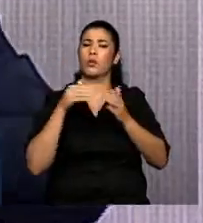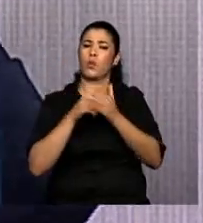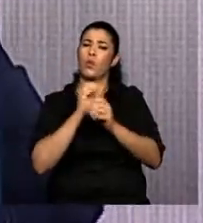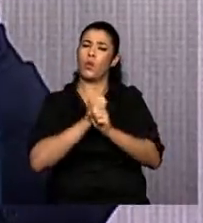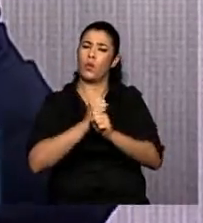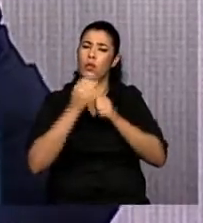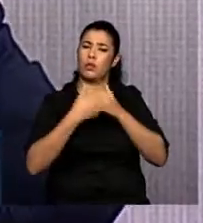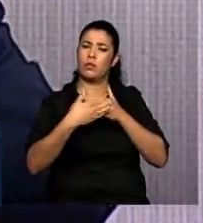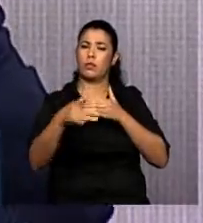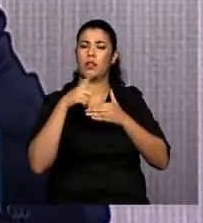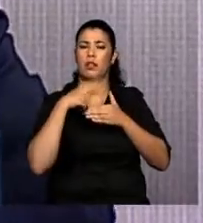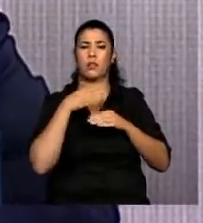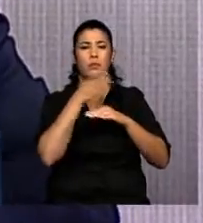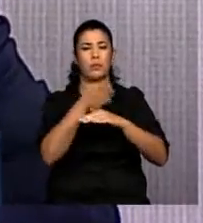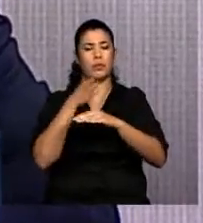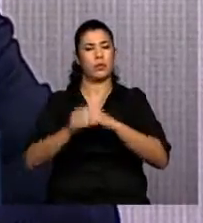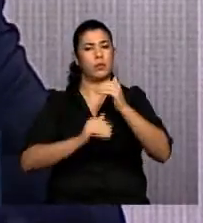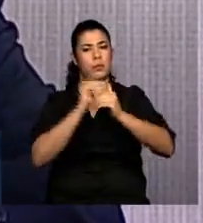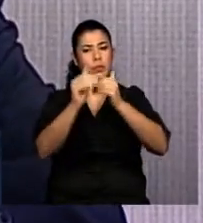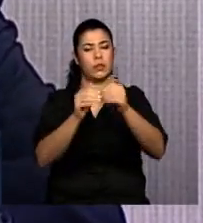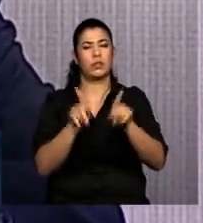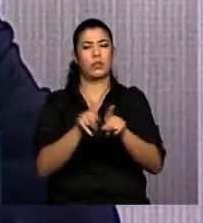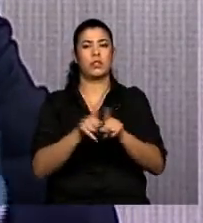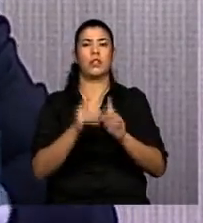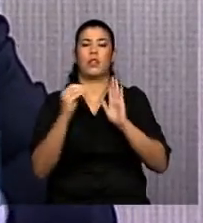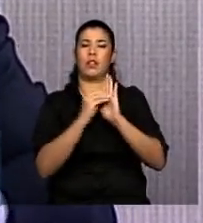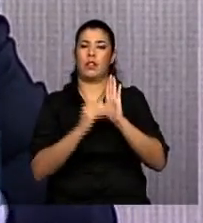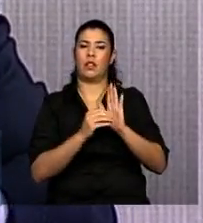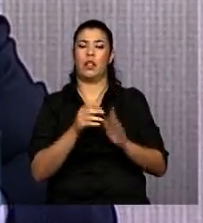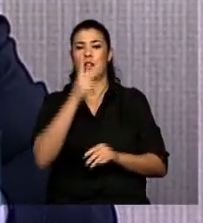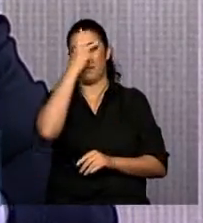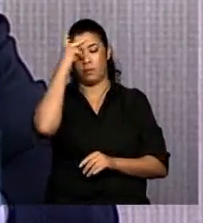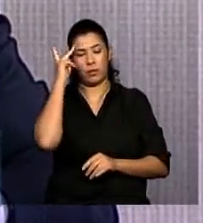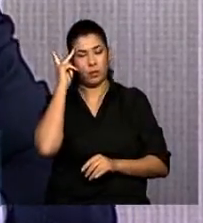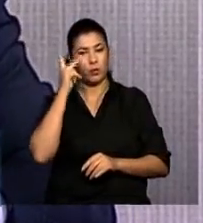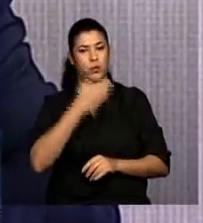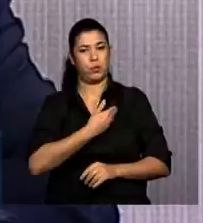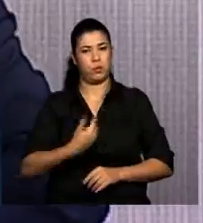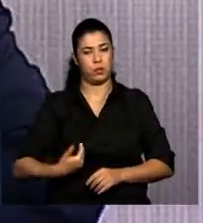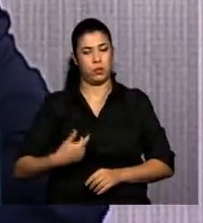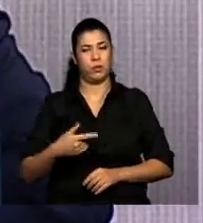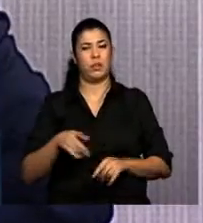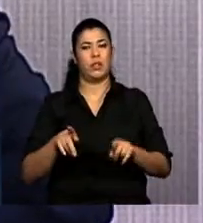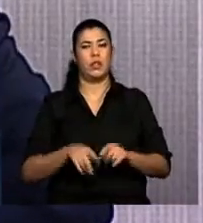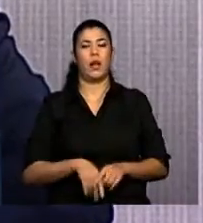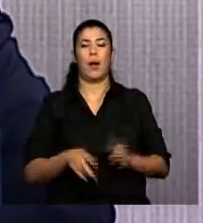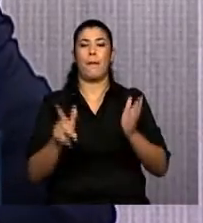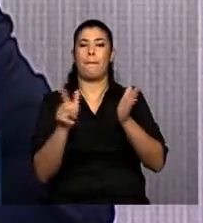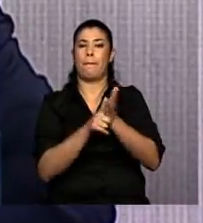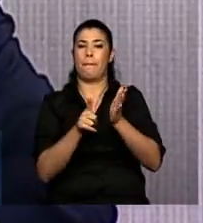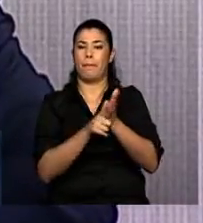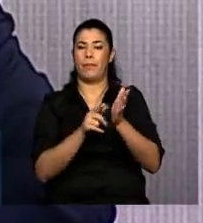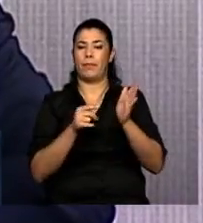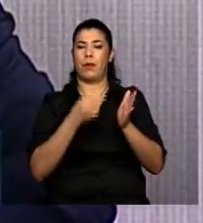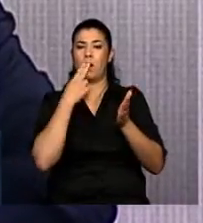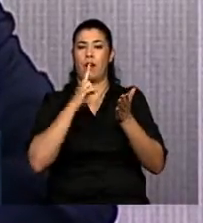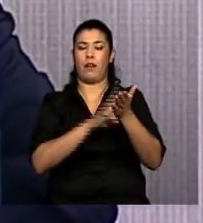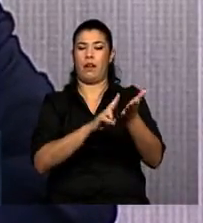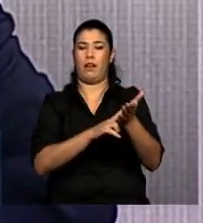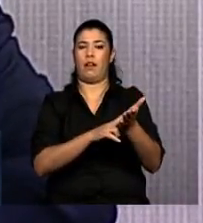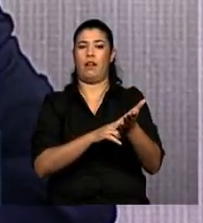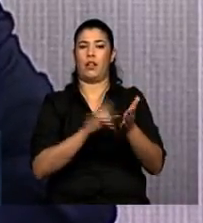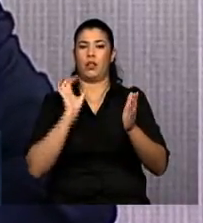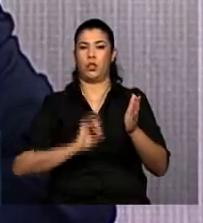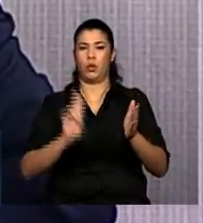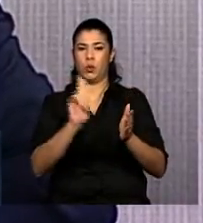últimos anos, espaço progressivo na agenda dos gestores públicos. A própria Carta de Direitos dos Usuários do SUS hoje já